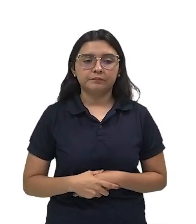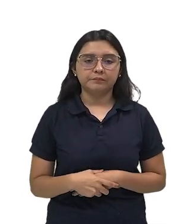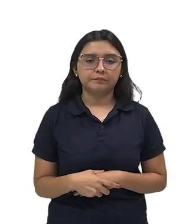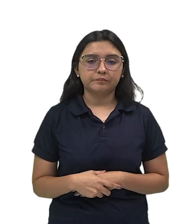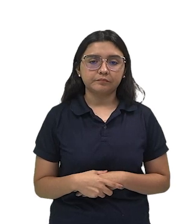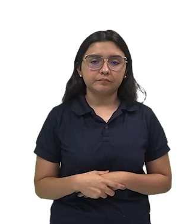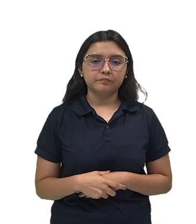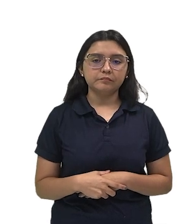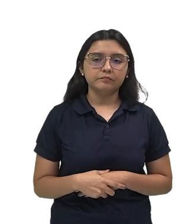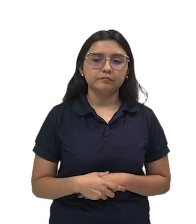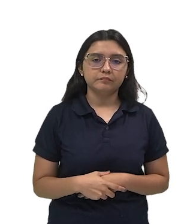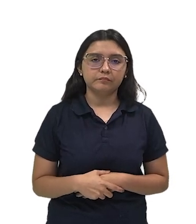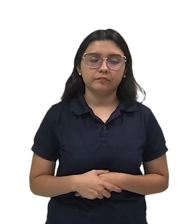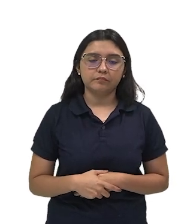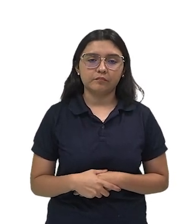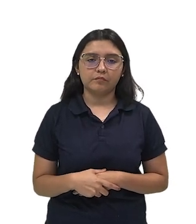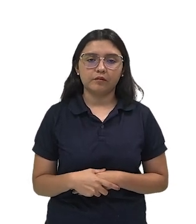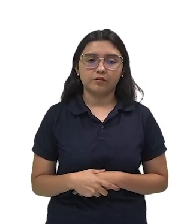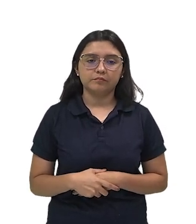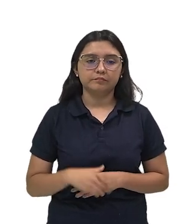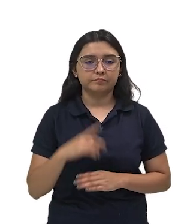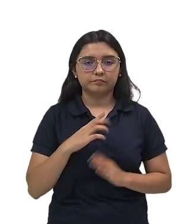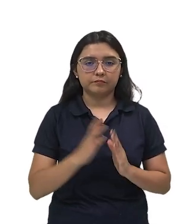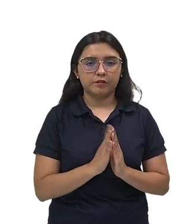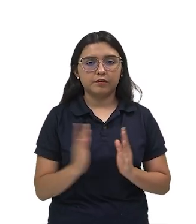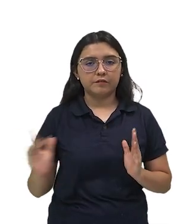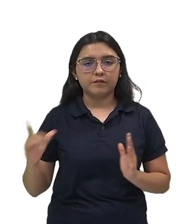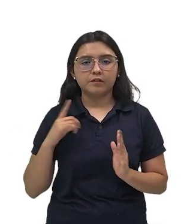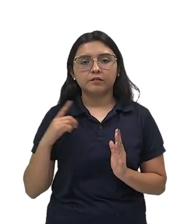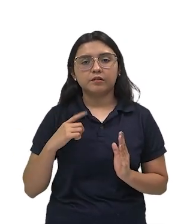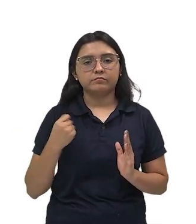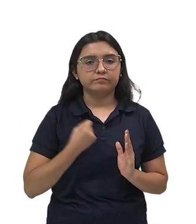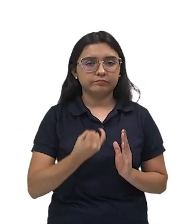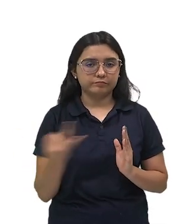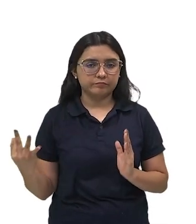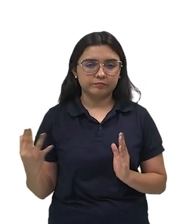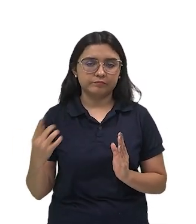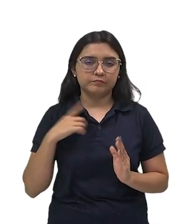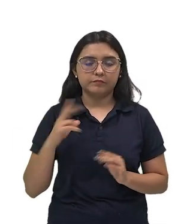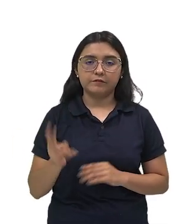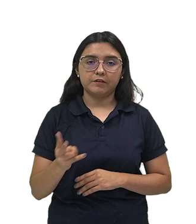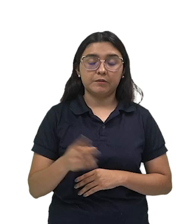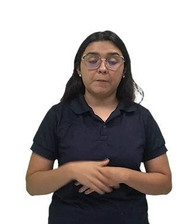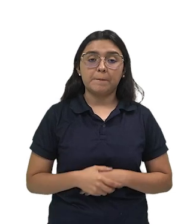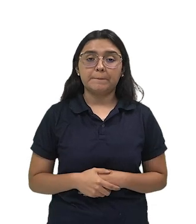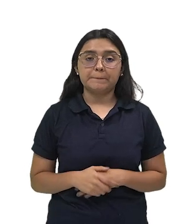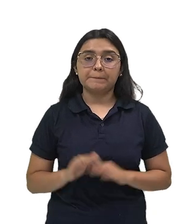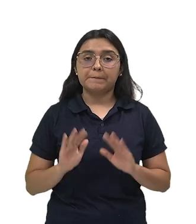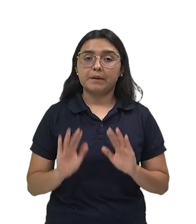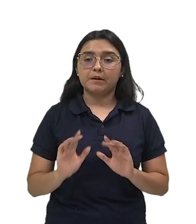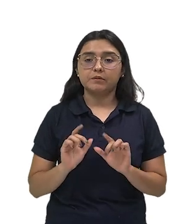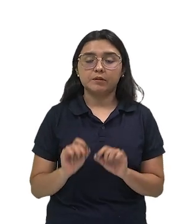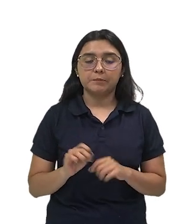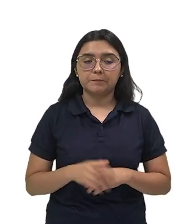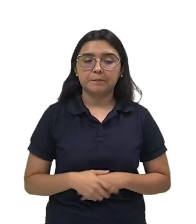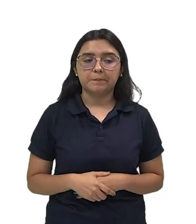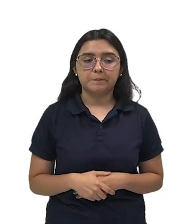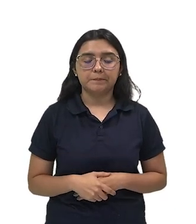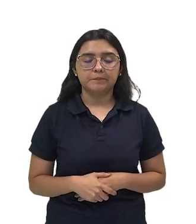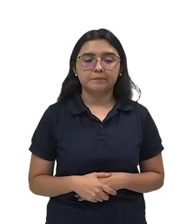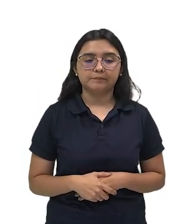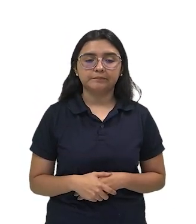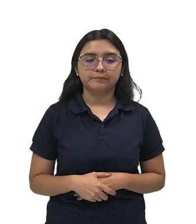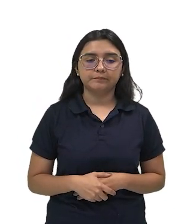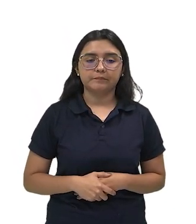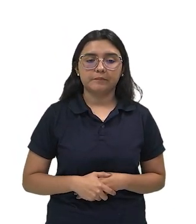intervalo e ela é infinita, certo? Agora, se eu digo,